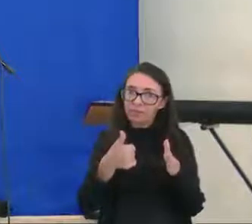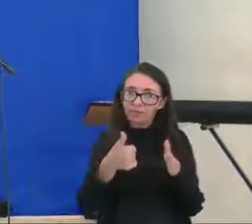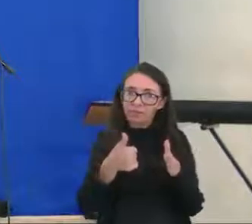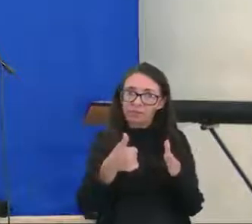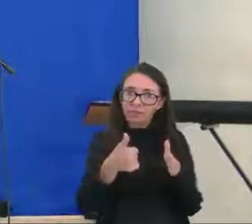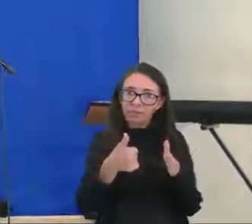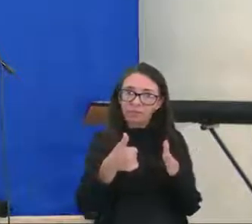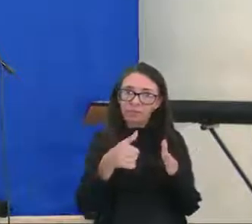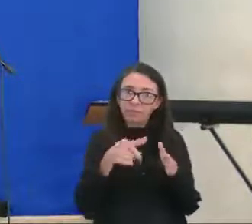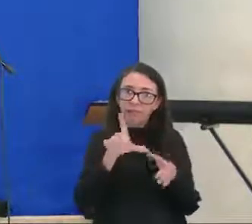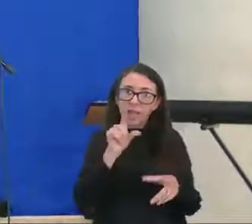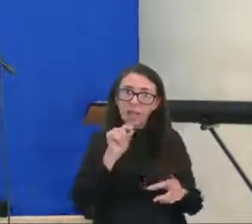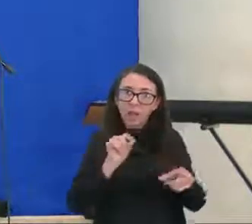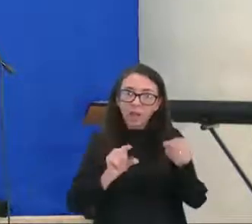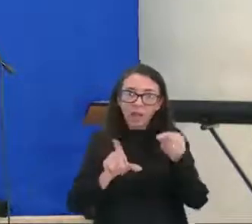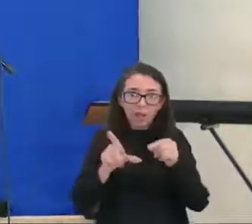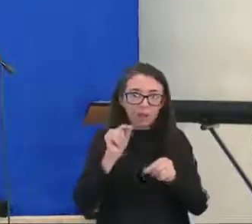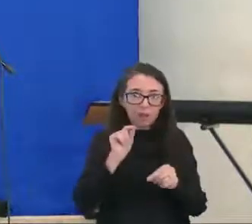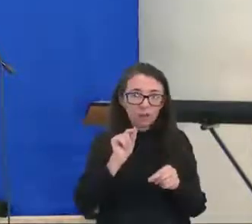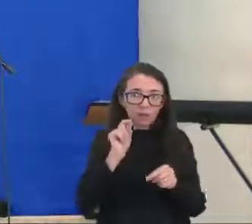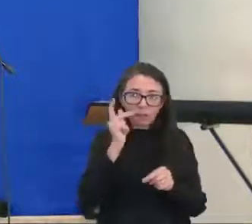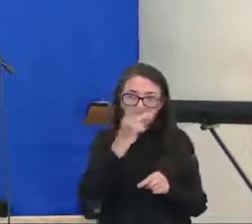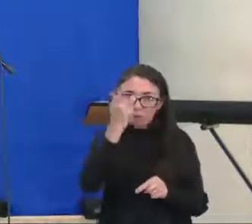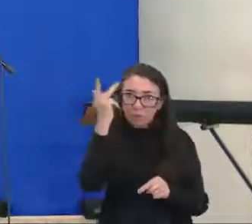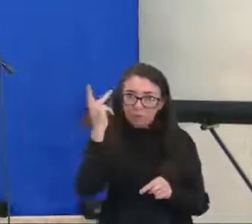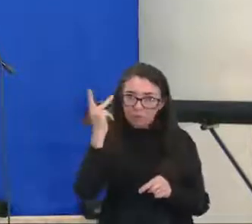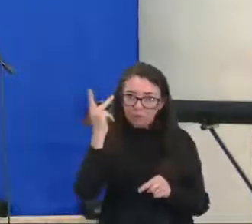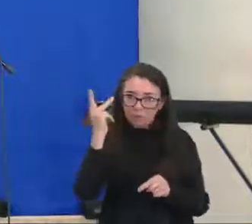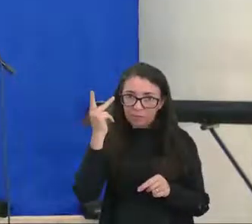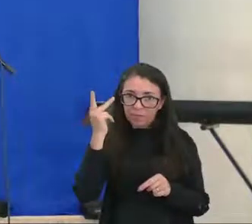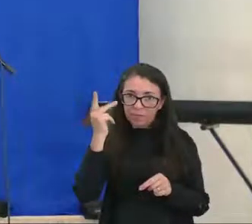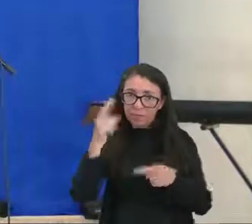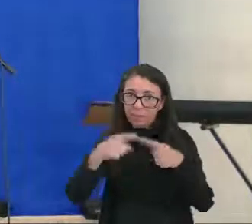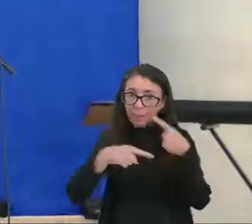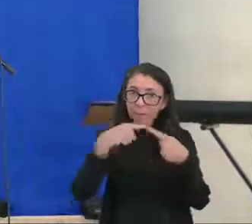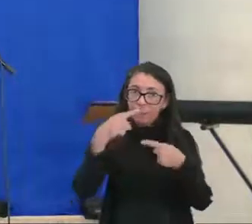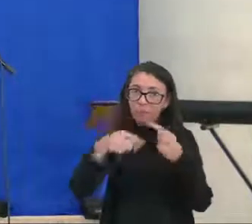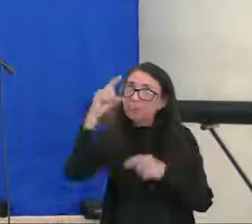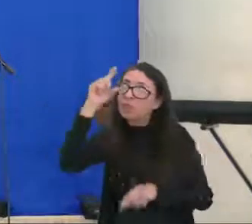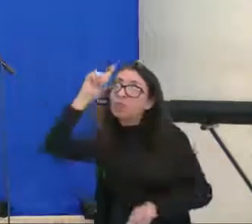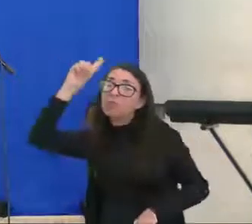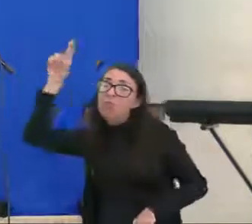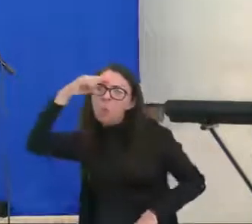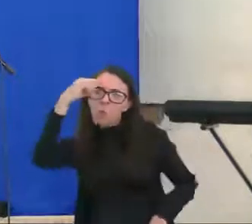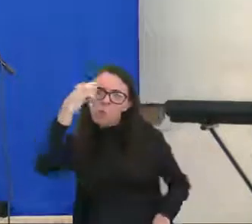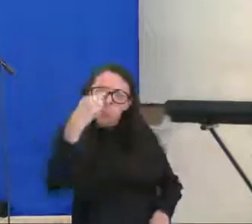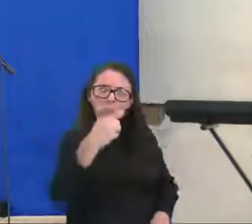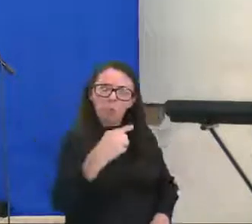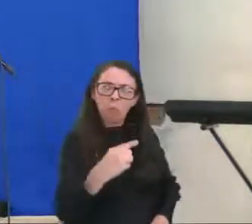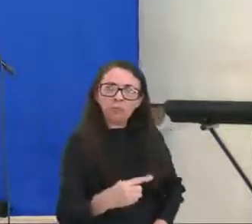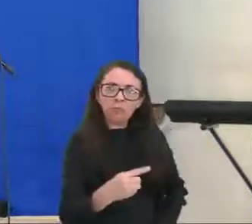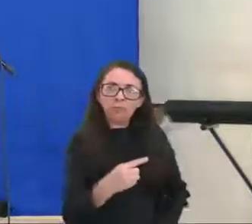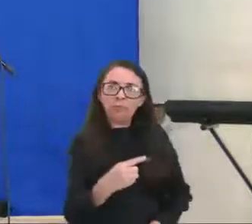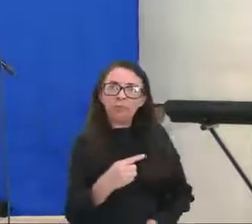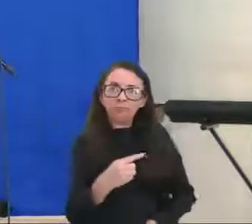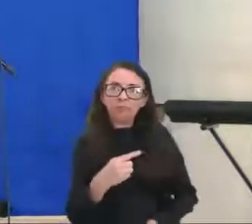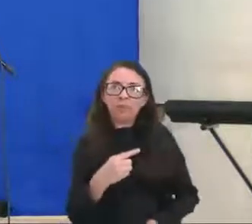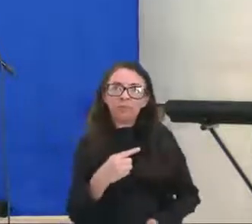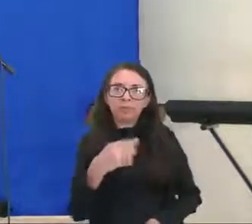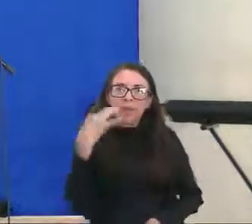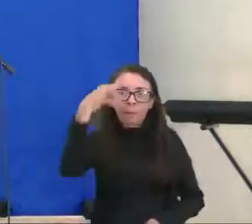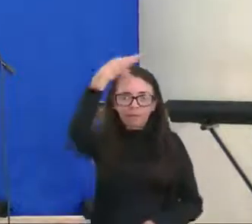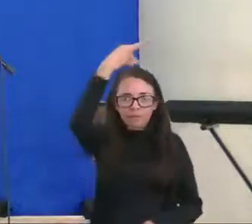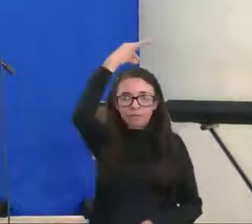querer. E terceiro, e qual era a evidência que tudo isso